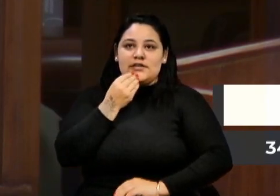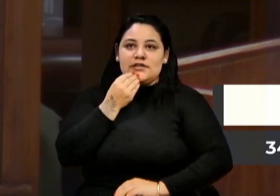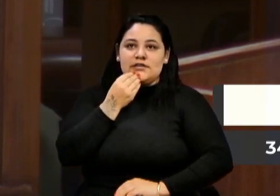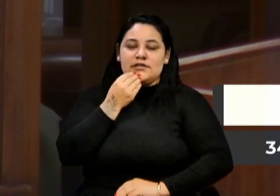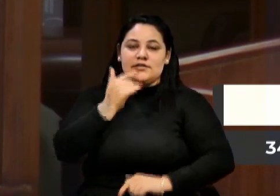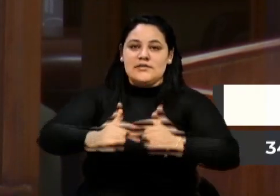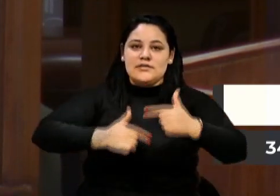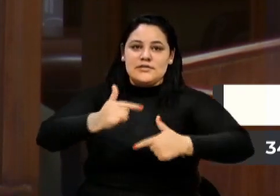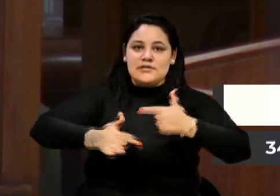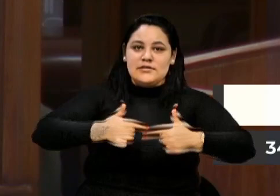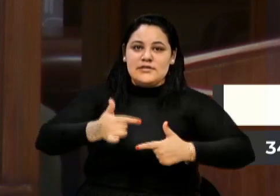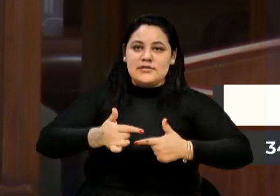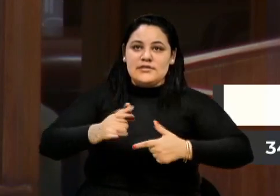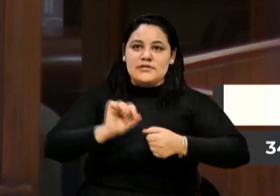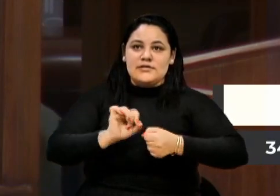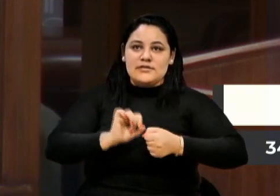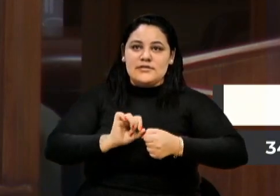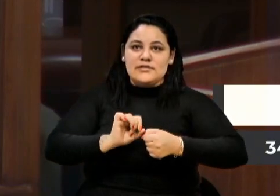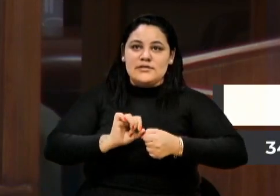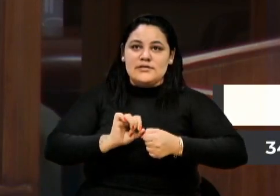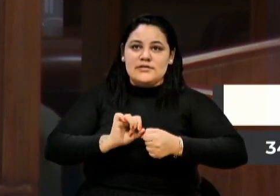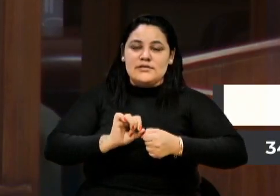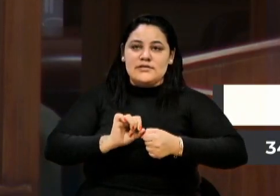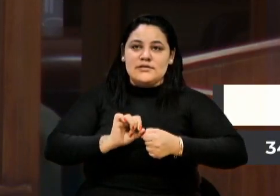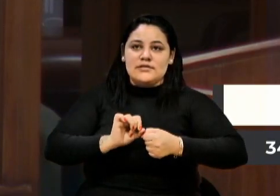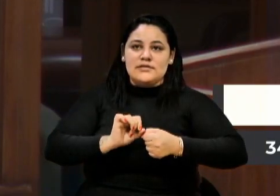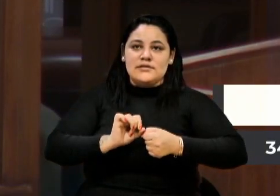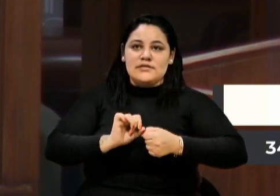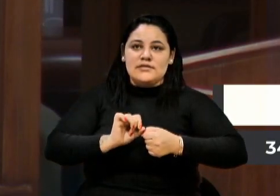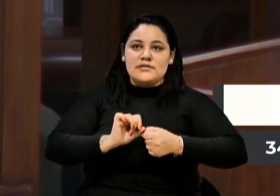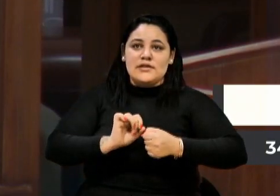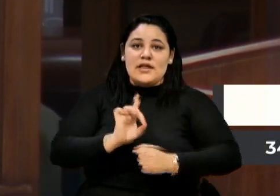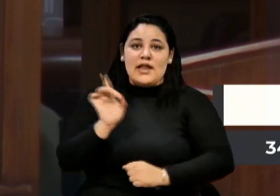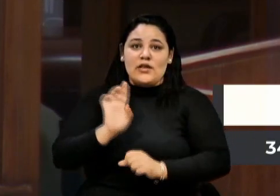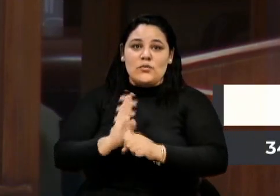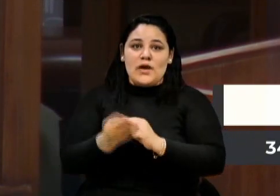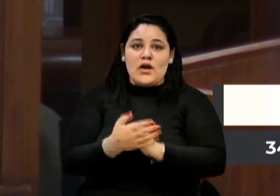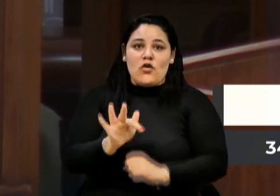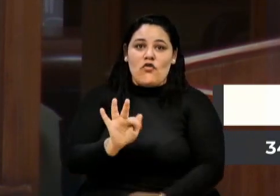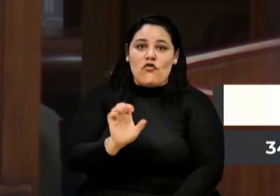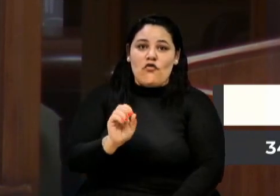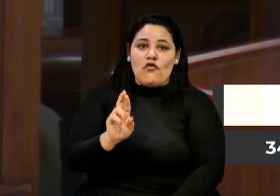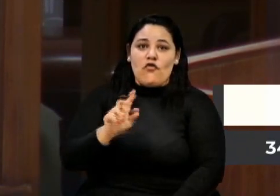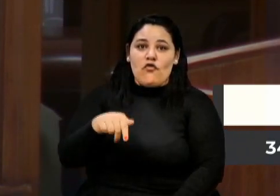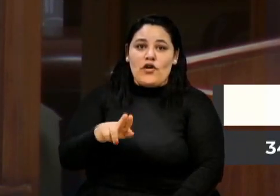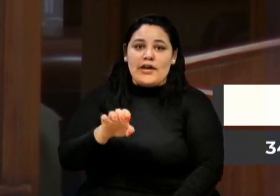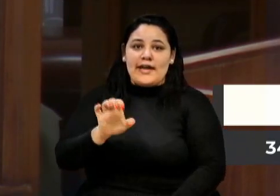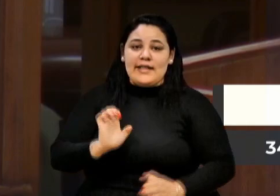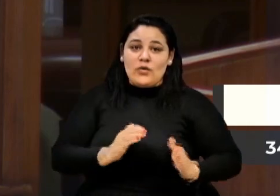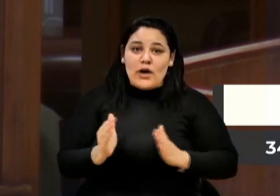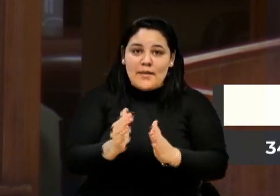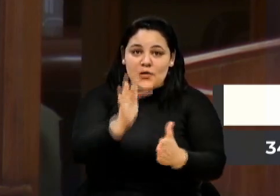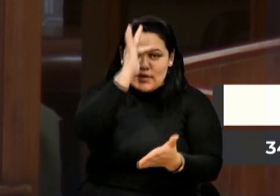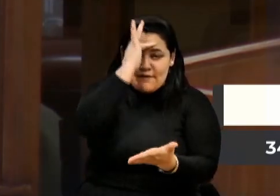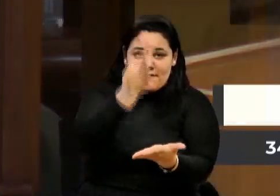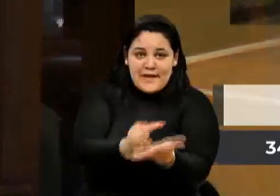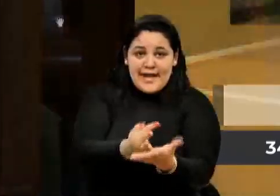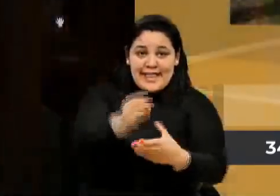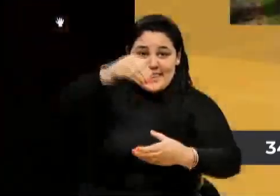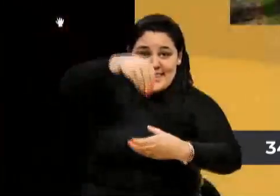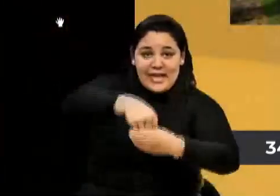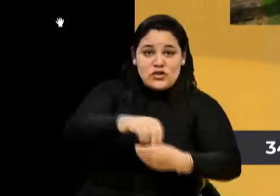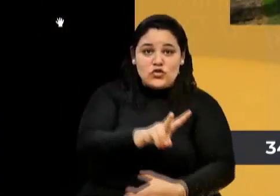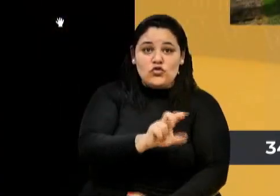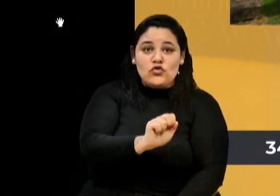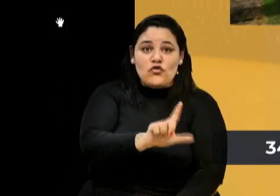feito pelo Forqueta Cultural, que são, né, os roteiros da fé dentro do Vale Trentino, que